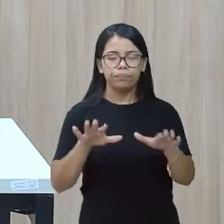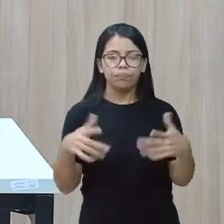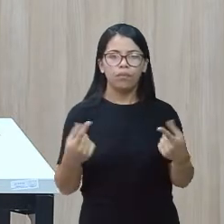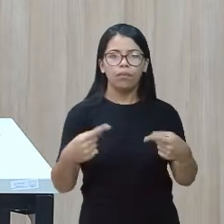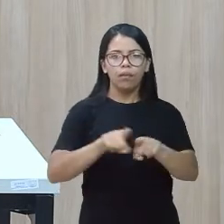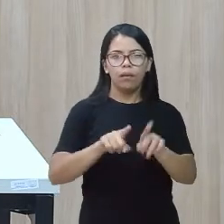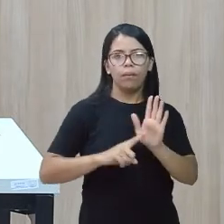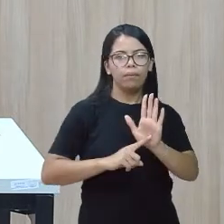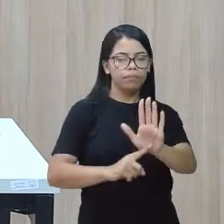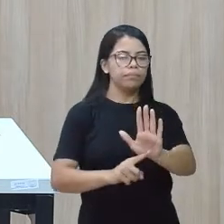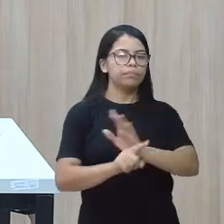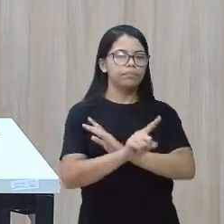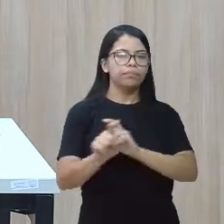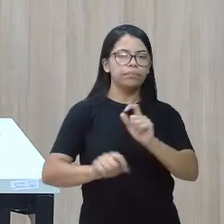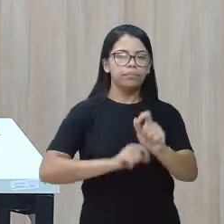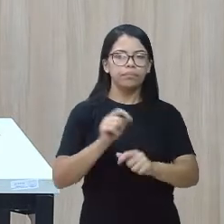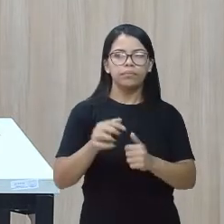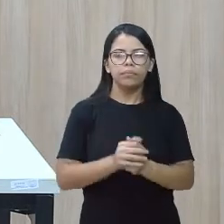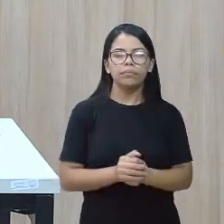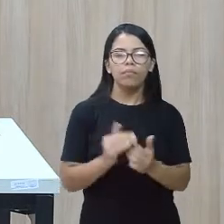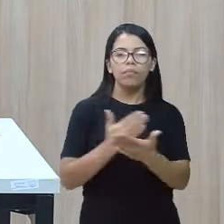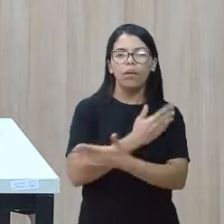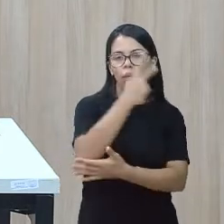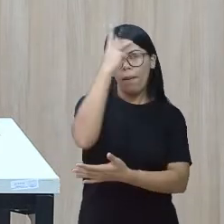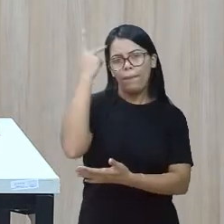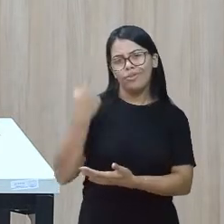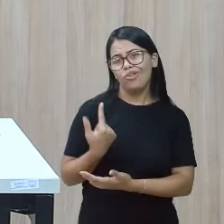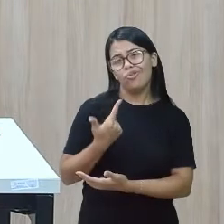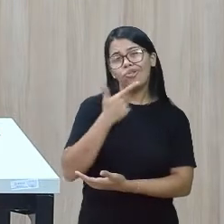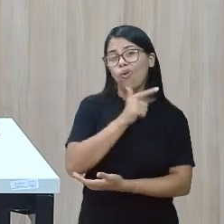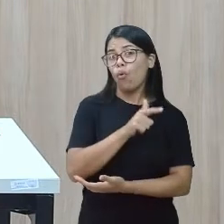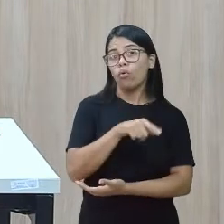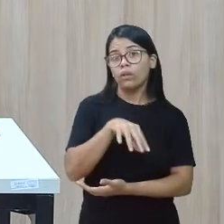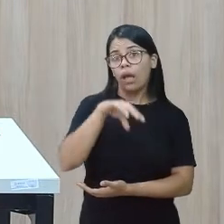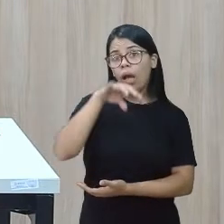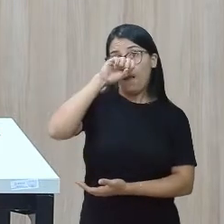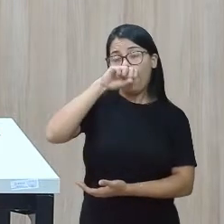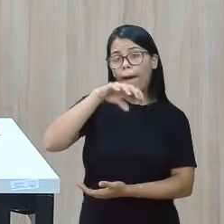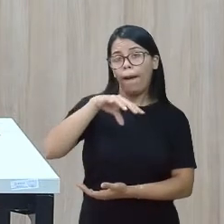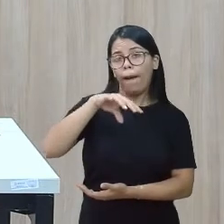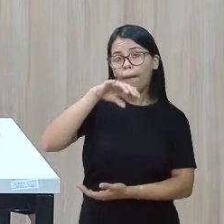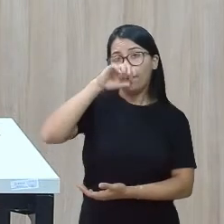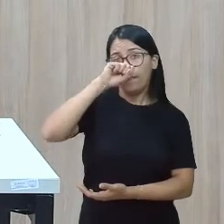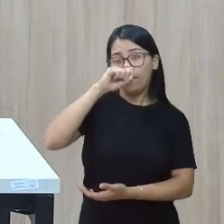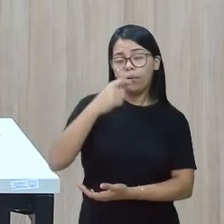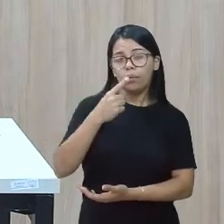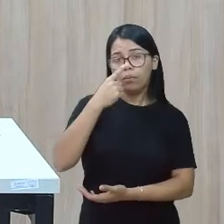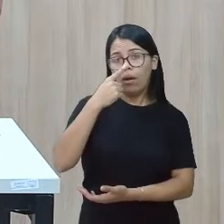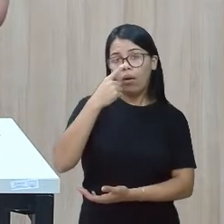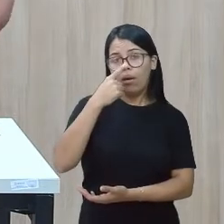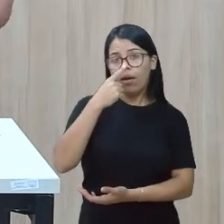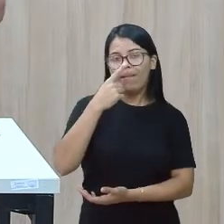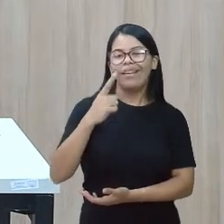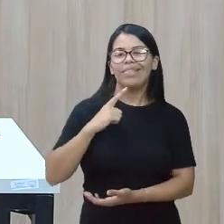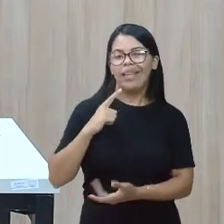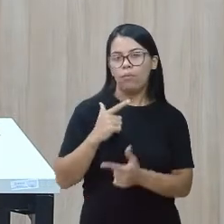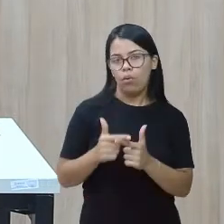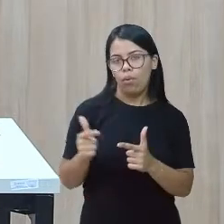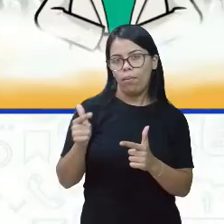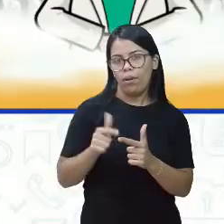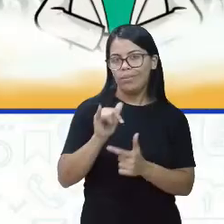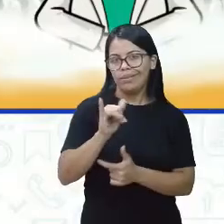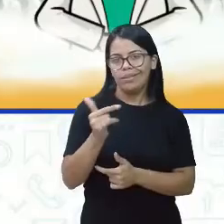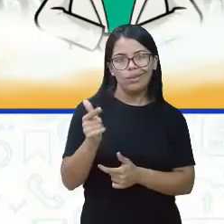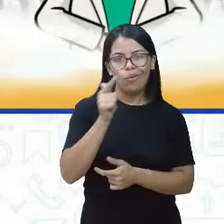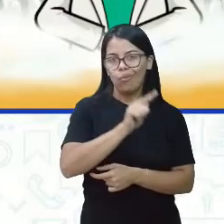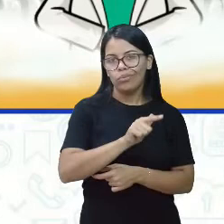para vocês que as pessoas que não respiram pelo nariz vão apresentar alguns desses problemas. São muitos,